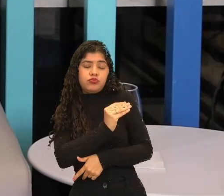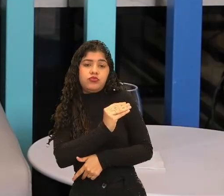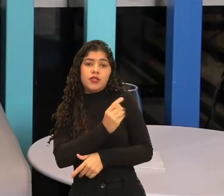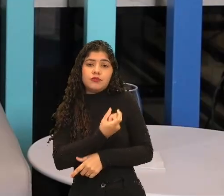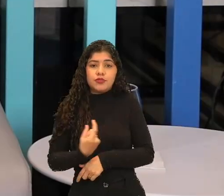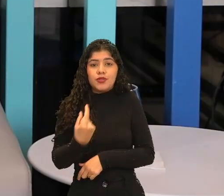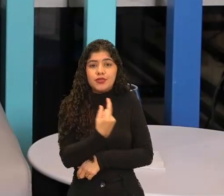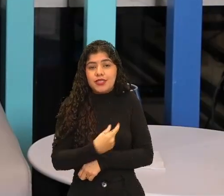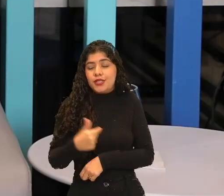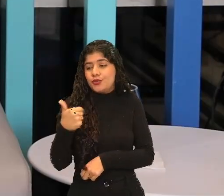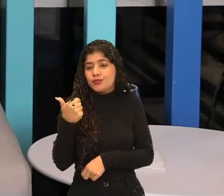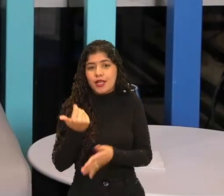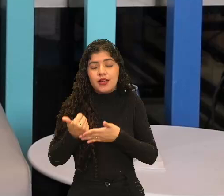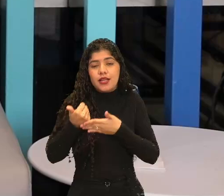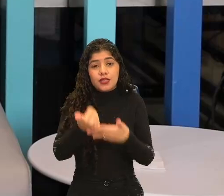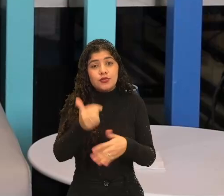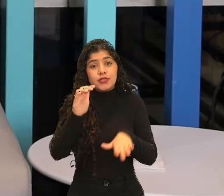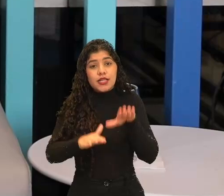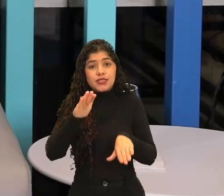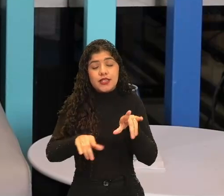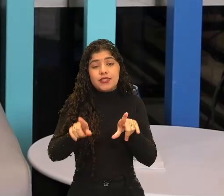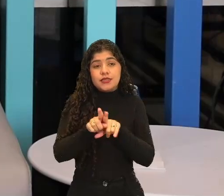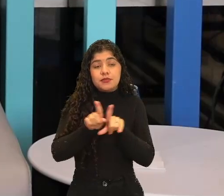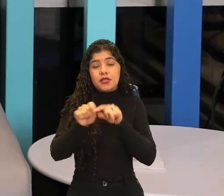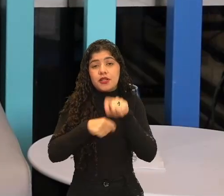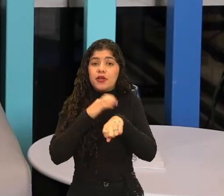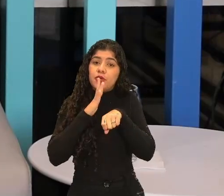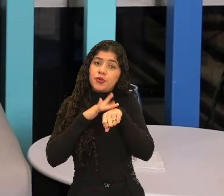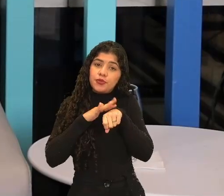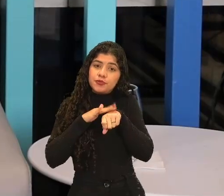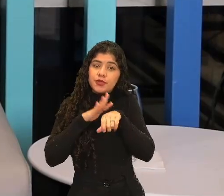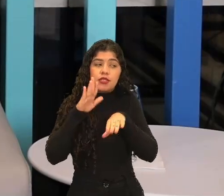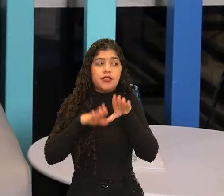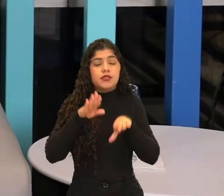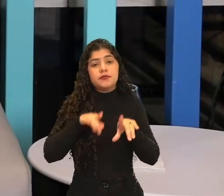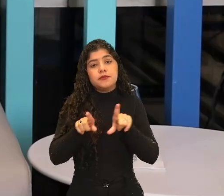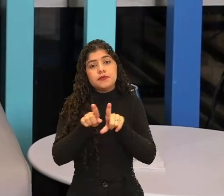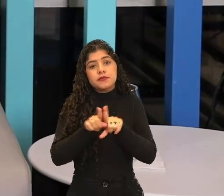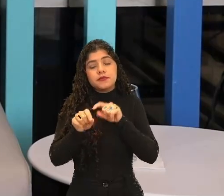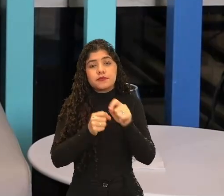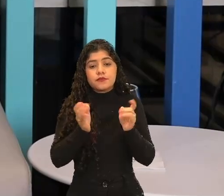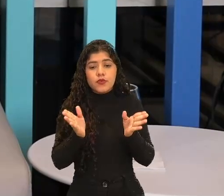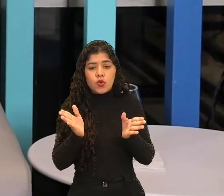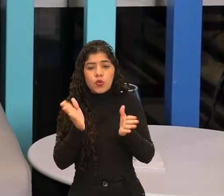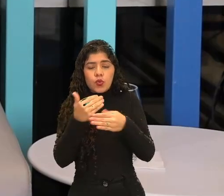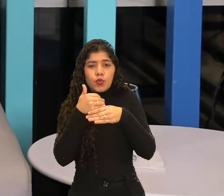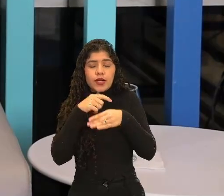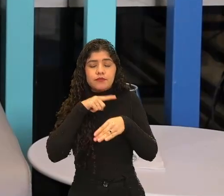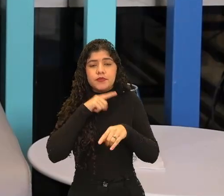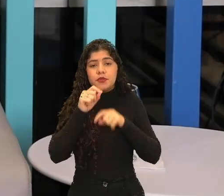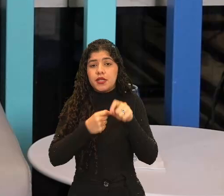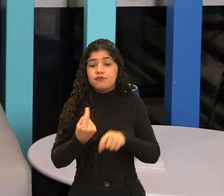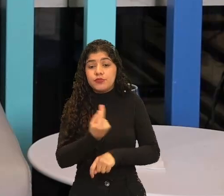sem suporte, sem apoio e às vezes adoecido, porque às vezes ele se fecha porque ele está sozinho na